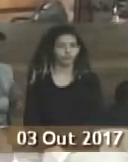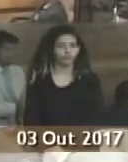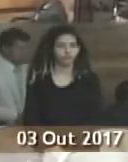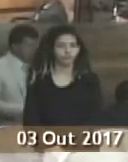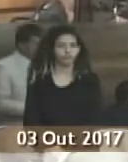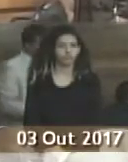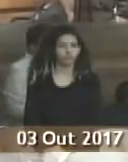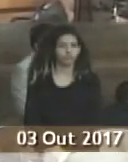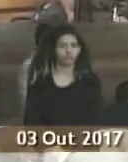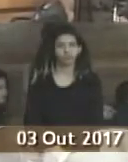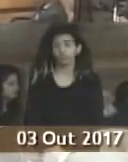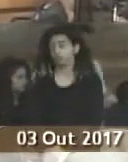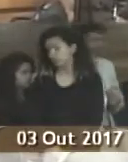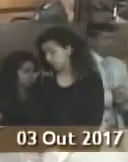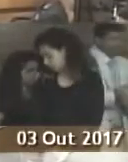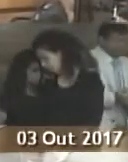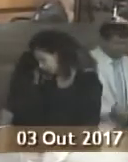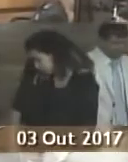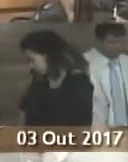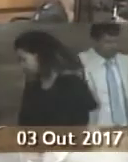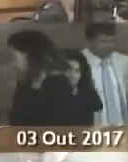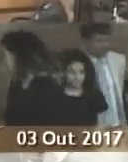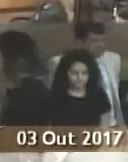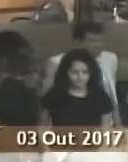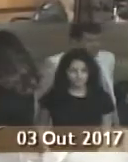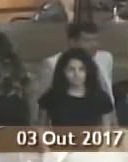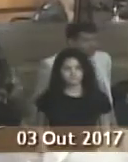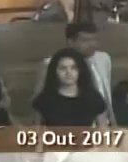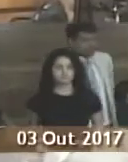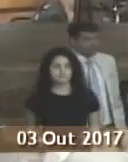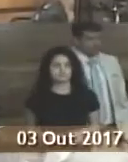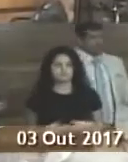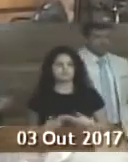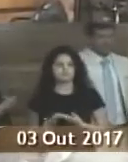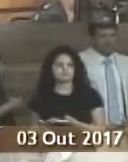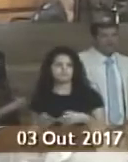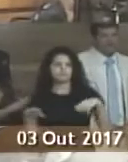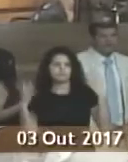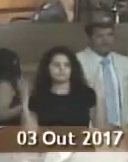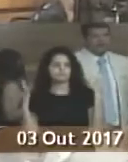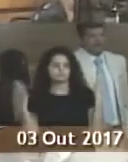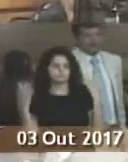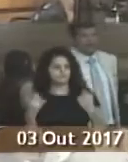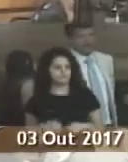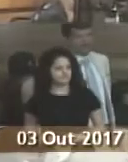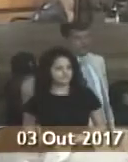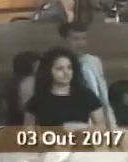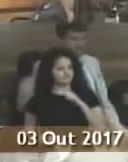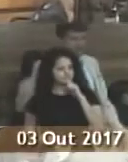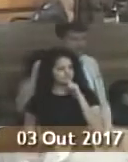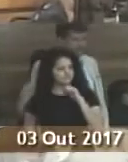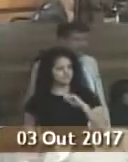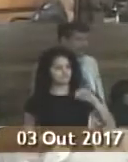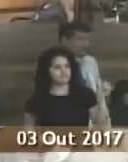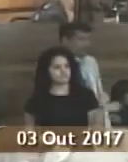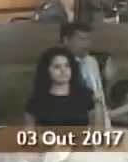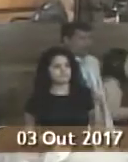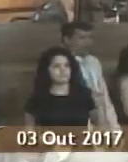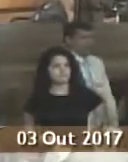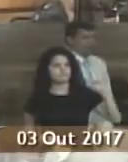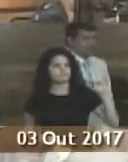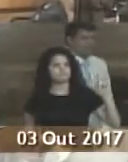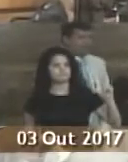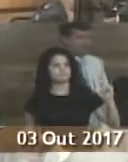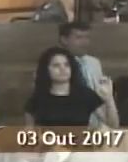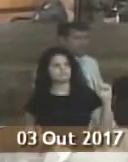Vamos? Pode? Bem, será entregue agora a moção de aplauso à senhora Larissa Oliveira, que no caso